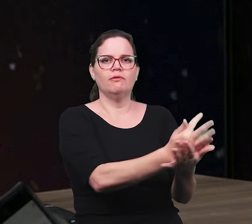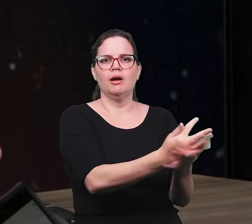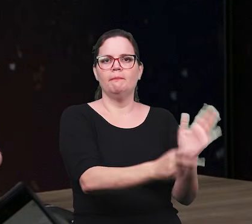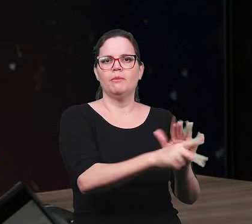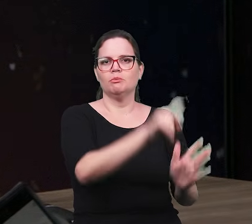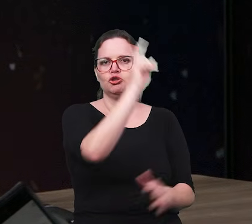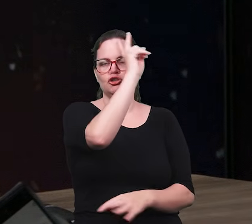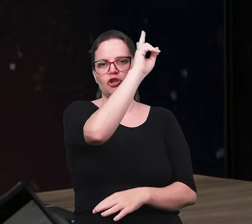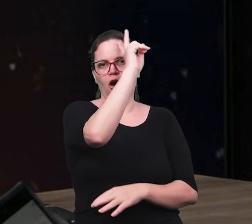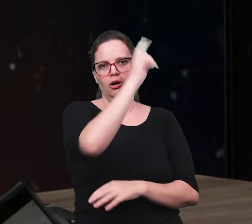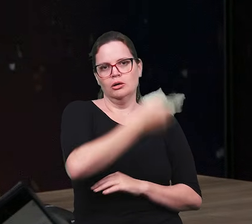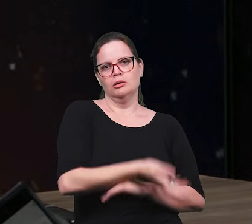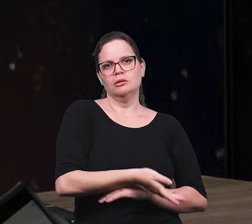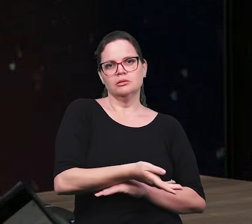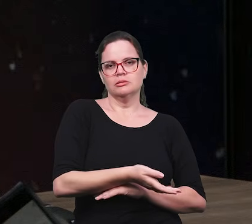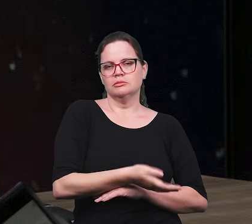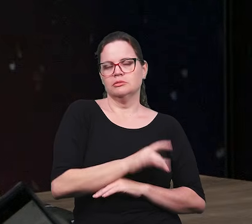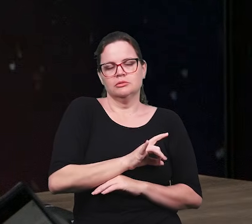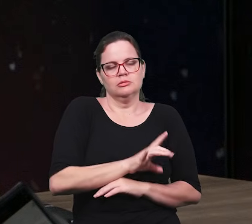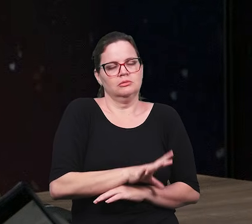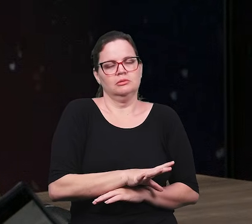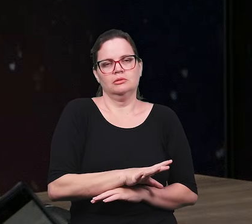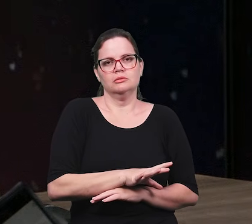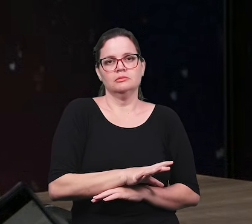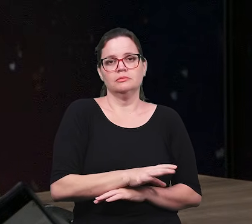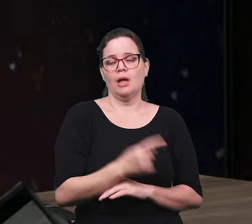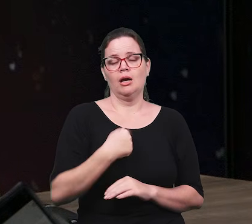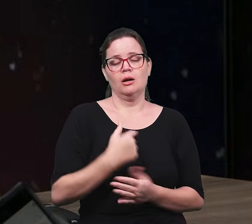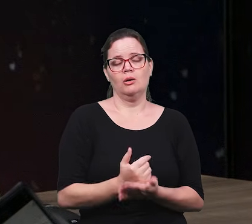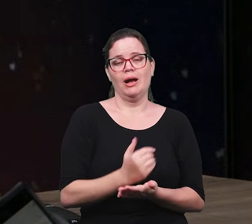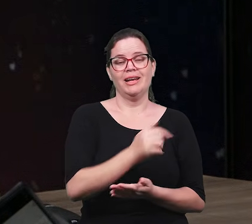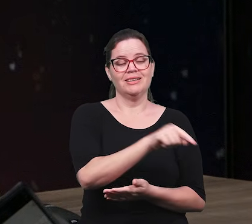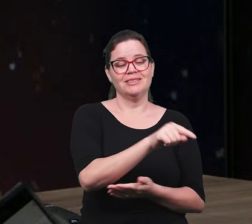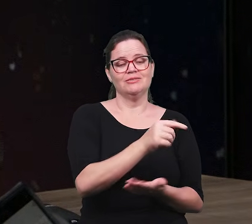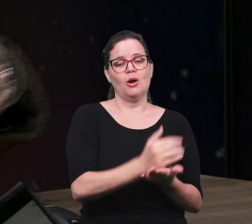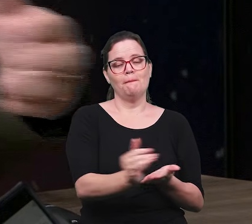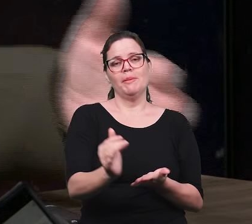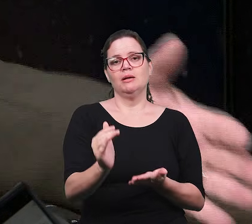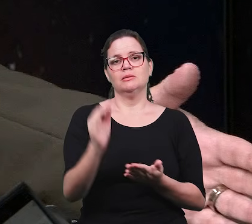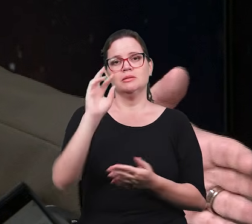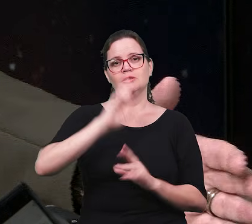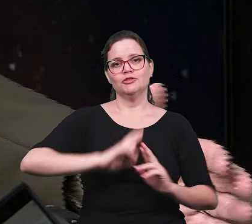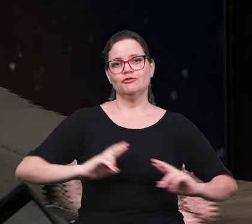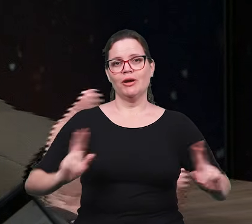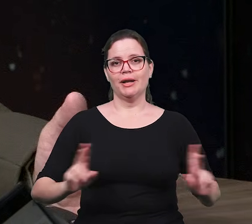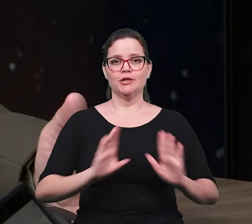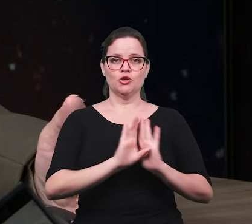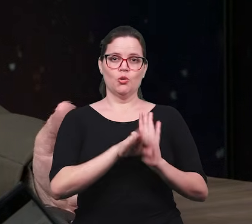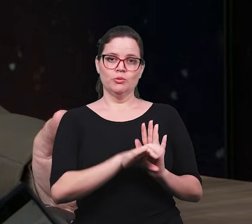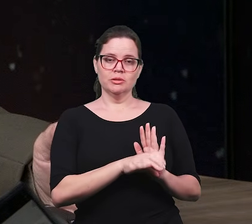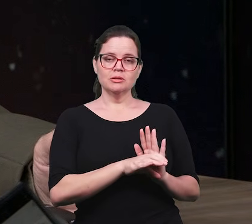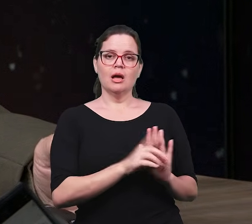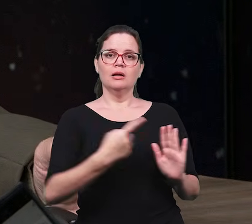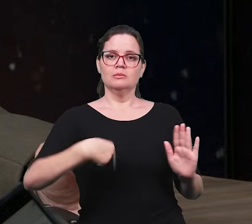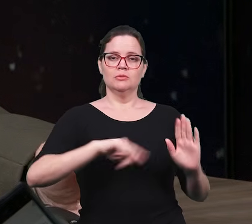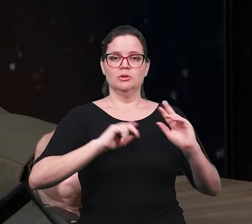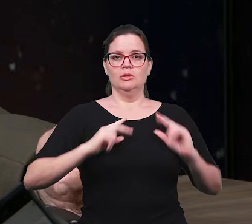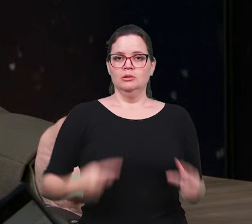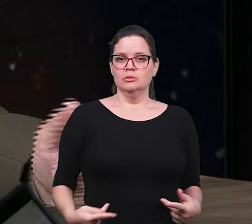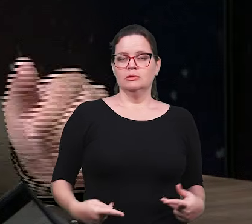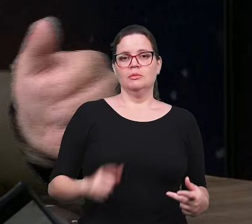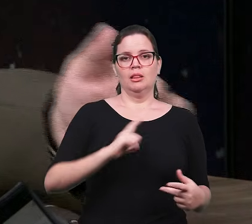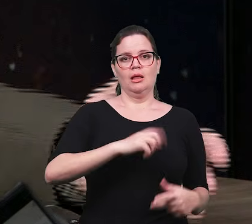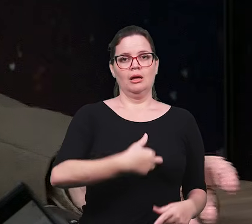que está estabelecida na palavra e começam a viver uma fé diferente. Isso. Uma fé conceituada pelo homem, uma fé conceituada pela